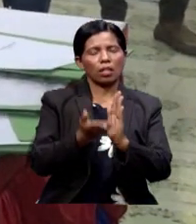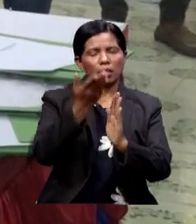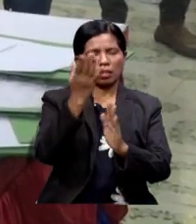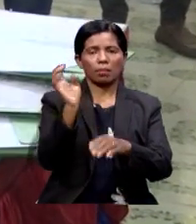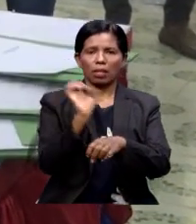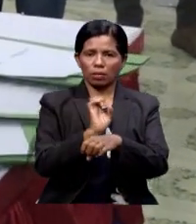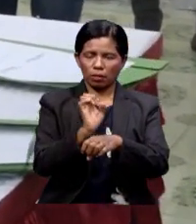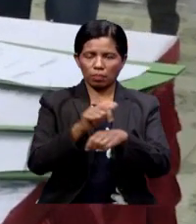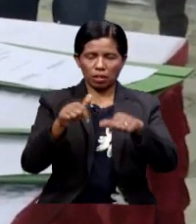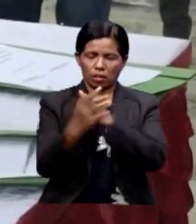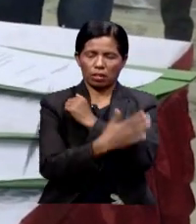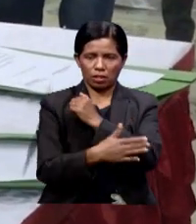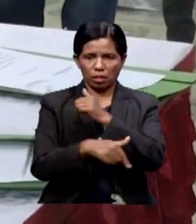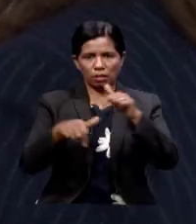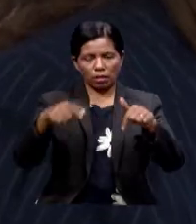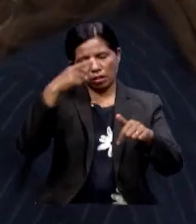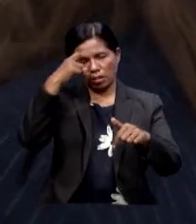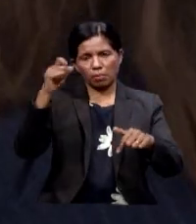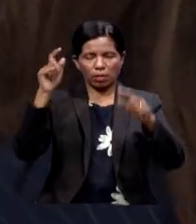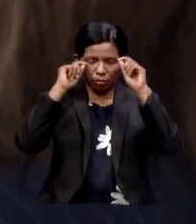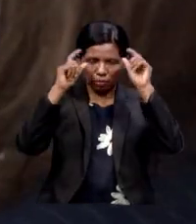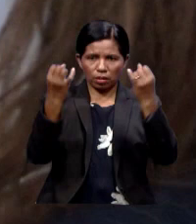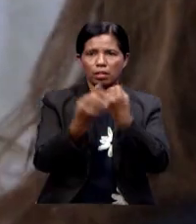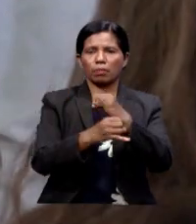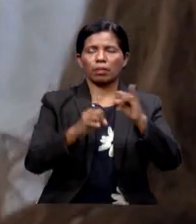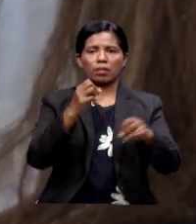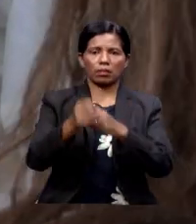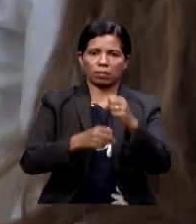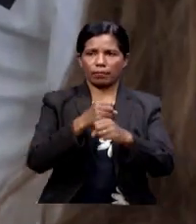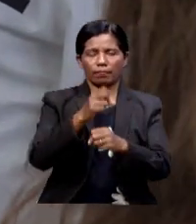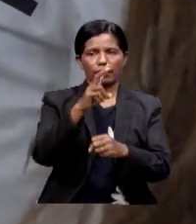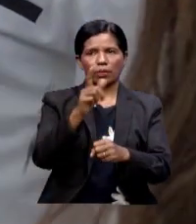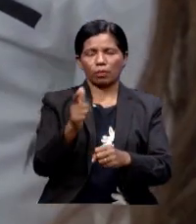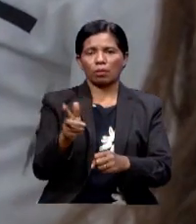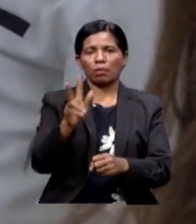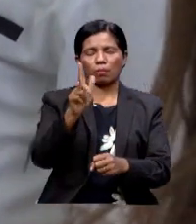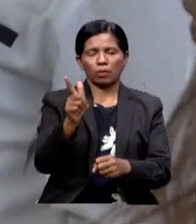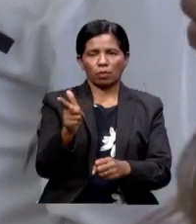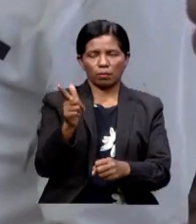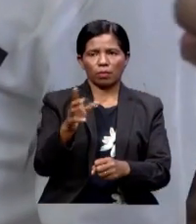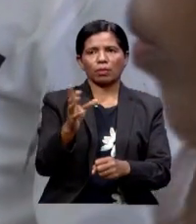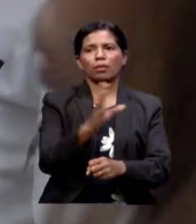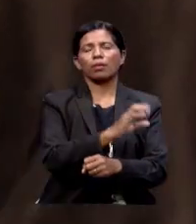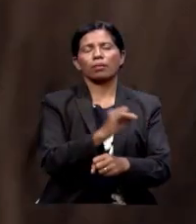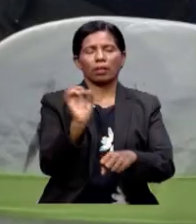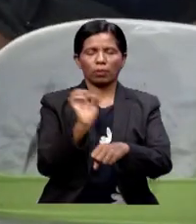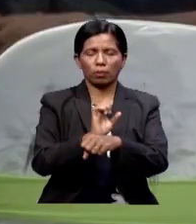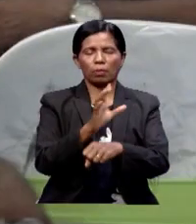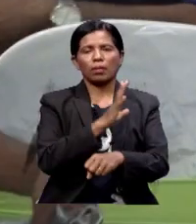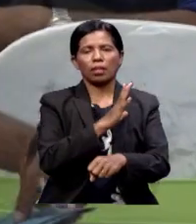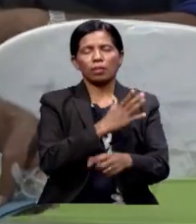economia e Railaran, tamba Timor-Leste, o Kunan de Rua Nulo Ona, mas economicamente depende da Fatim da